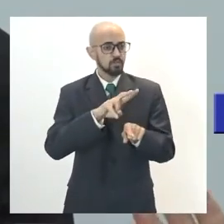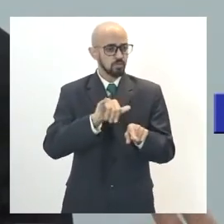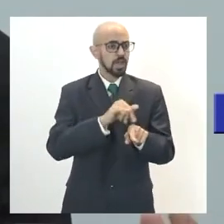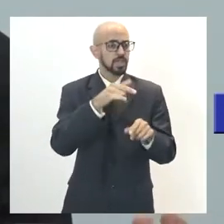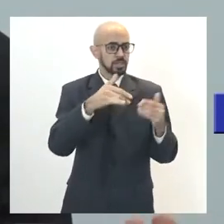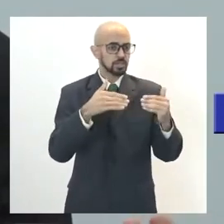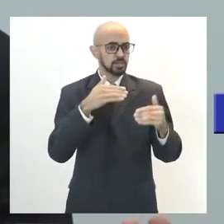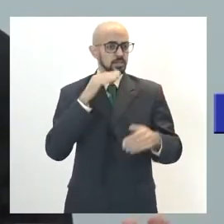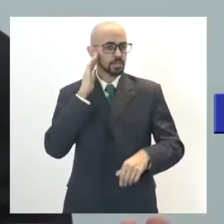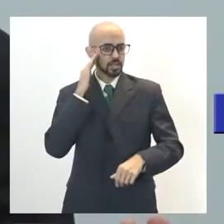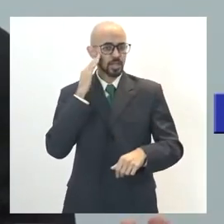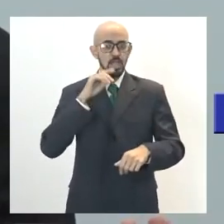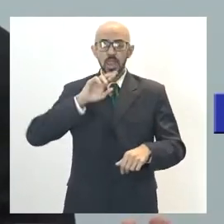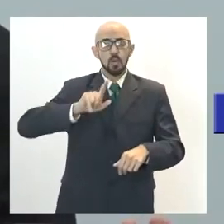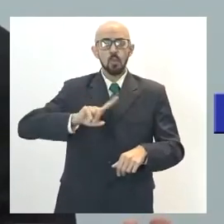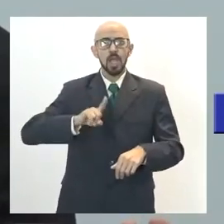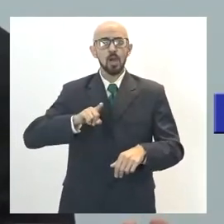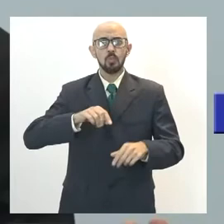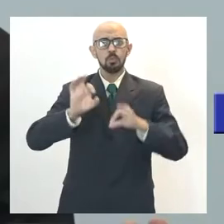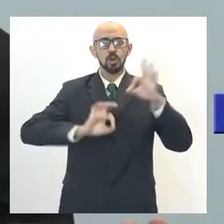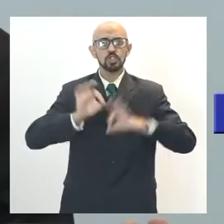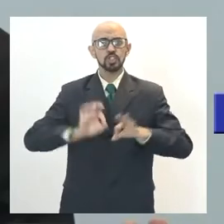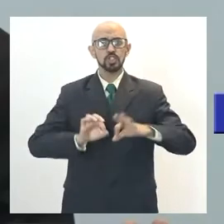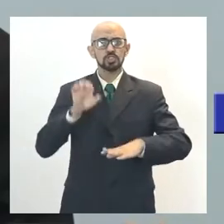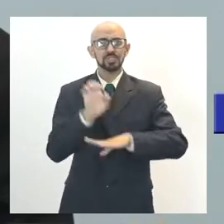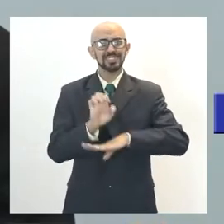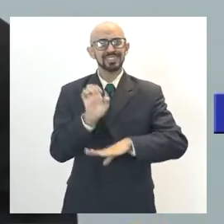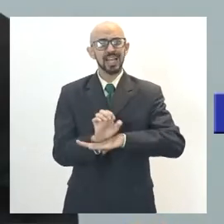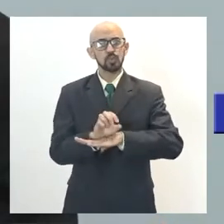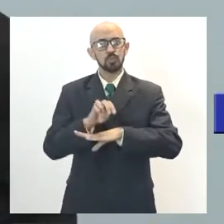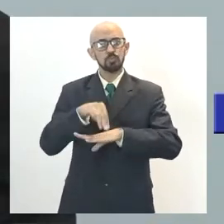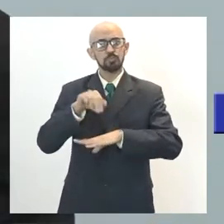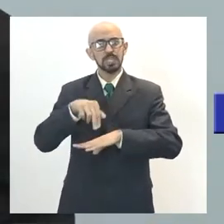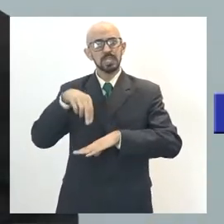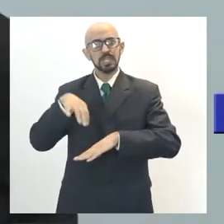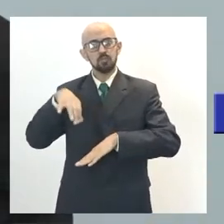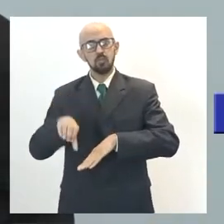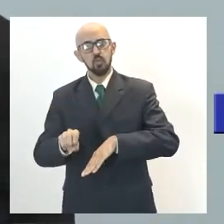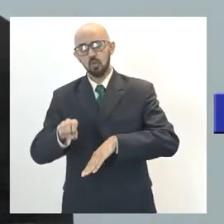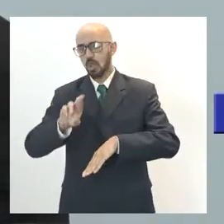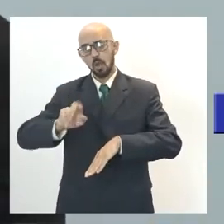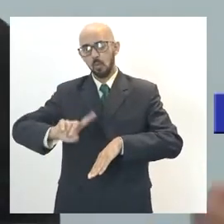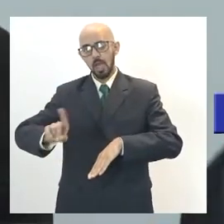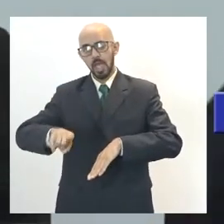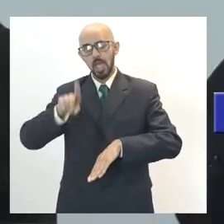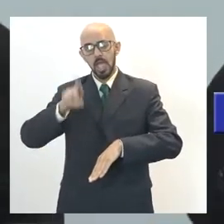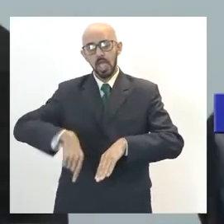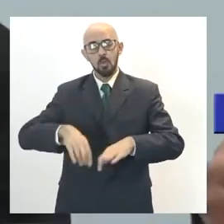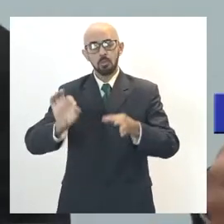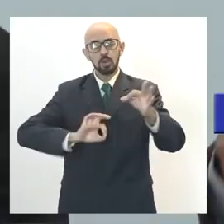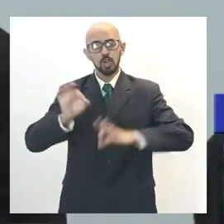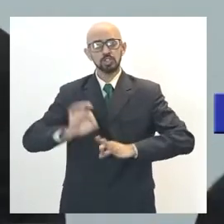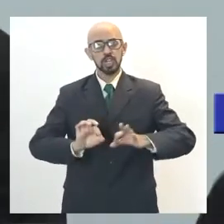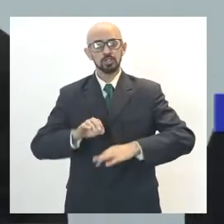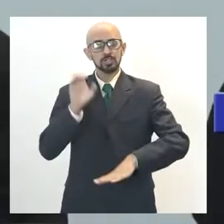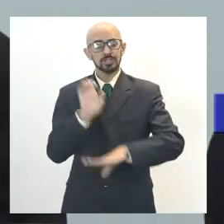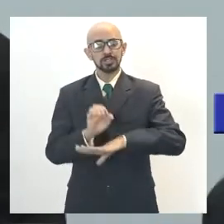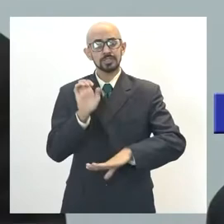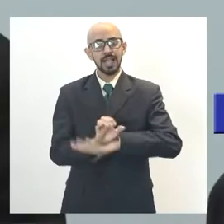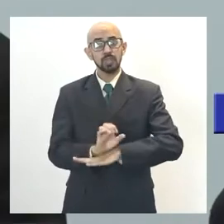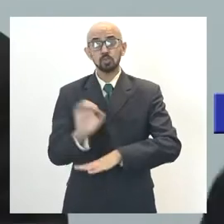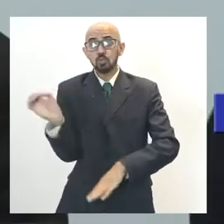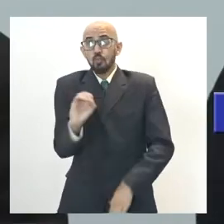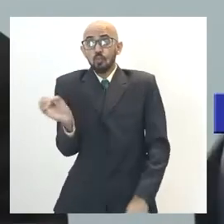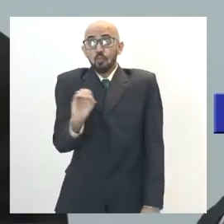não se trata de um projeto de estado mínimo é praticamente um projeto de estado algum do Estado nenhum e as relações sociais relações